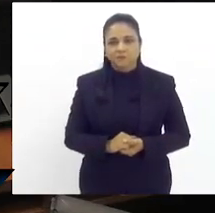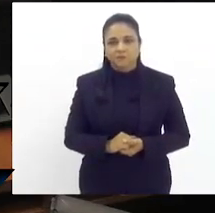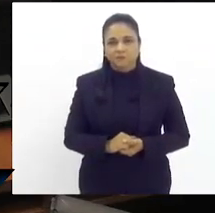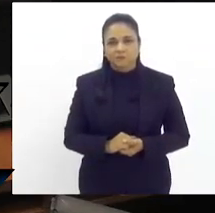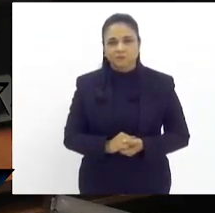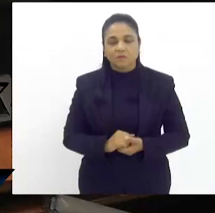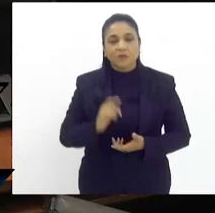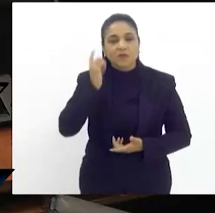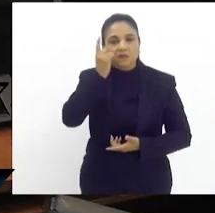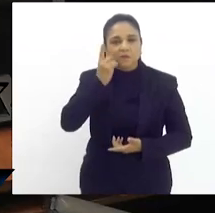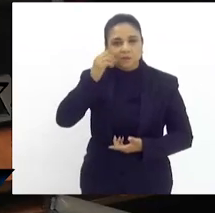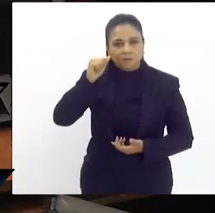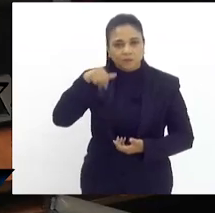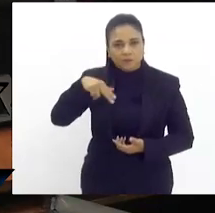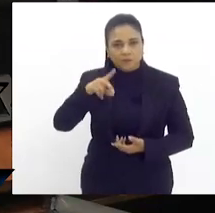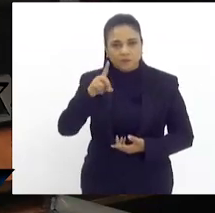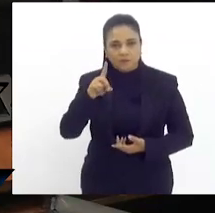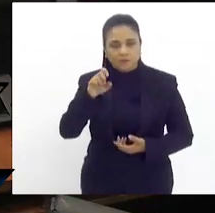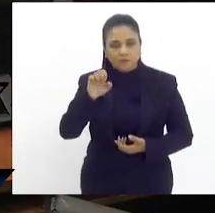Anderson Moraes